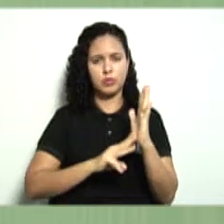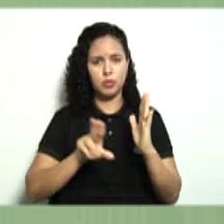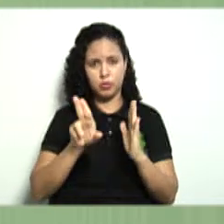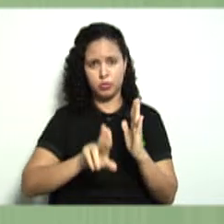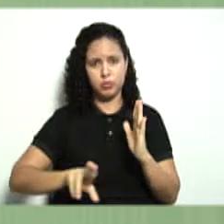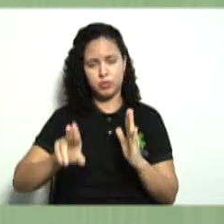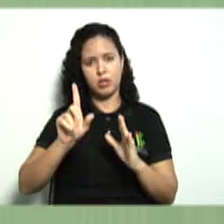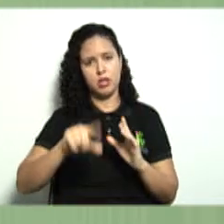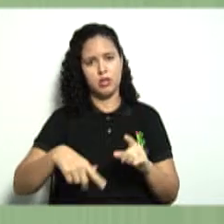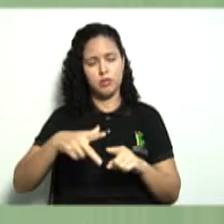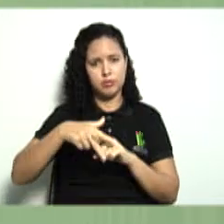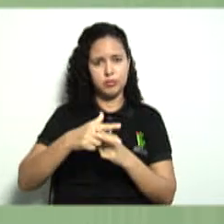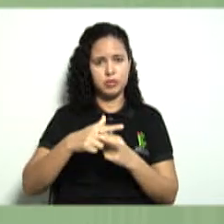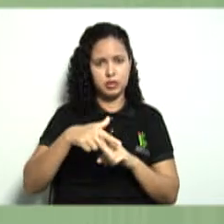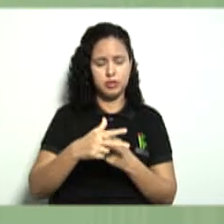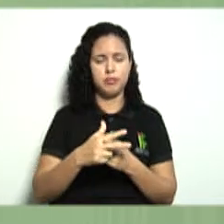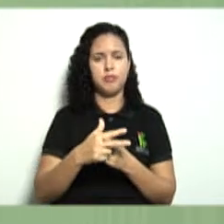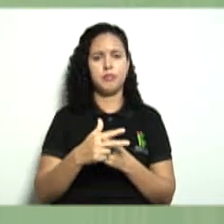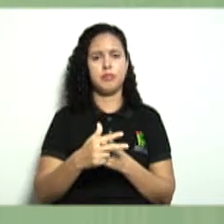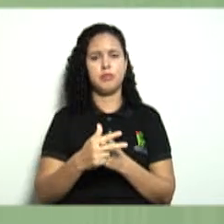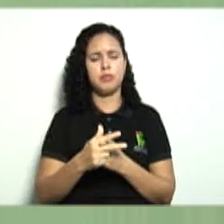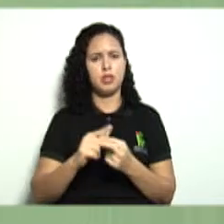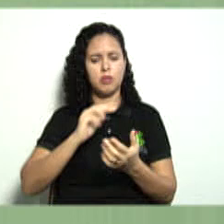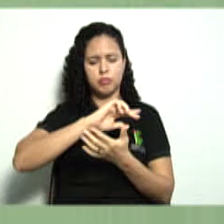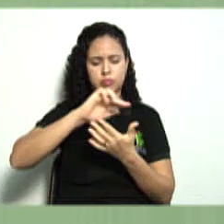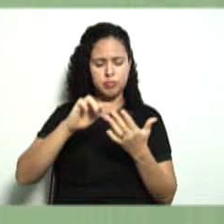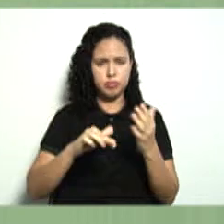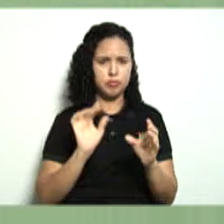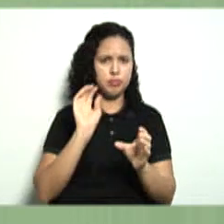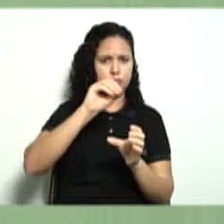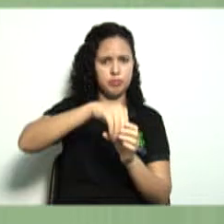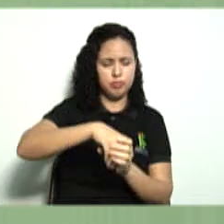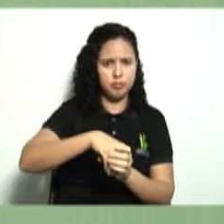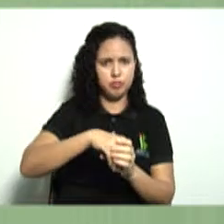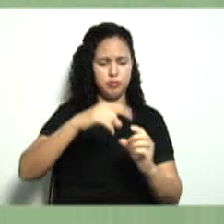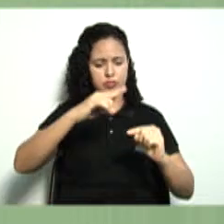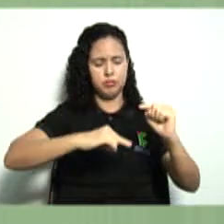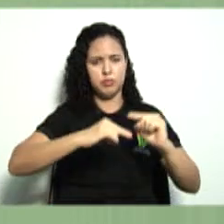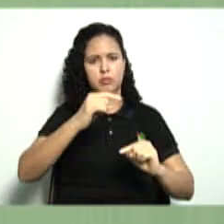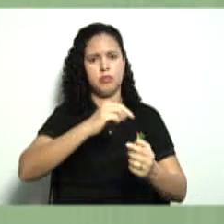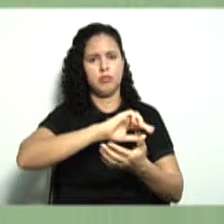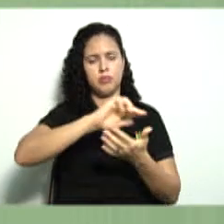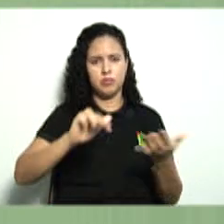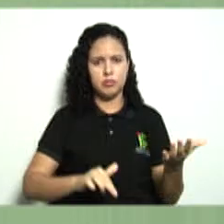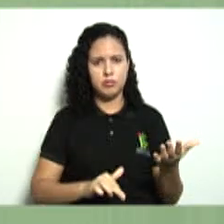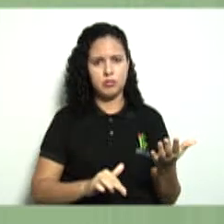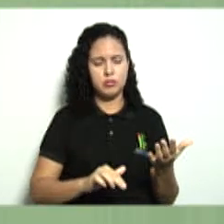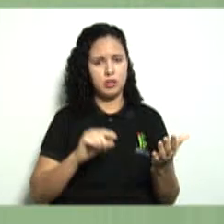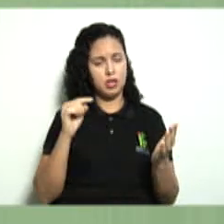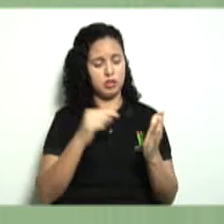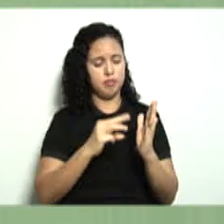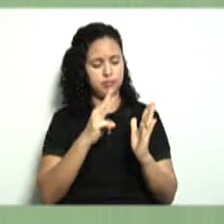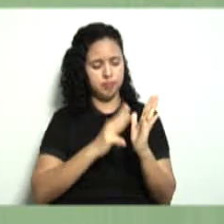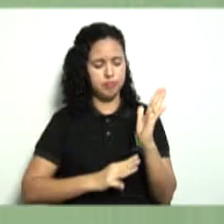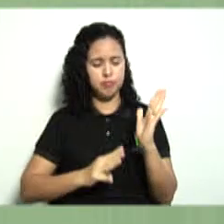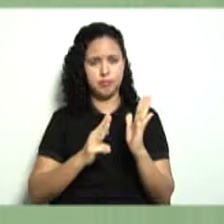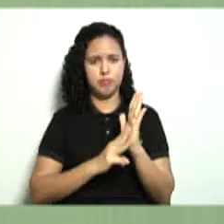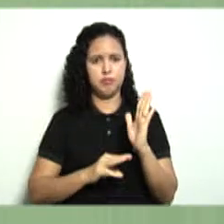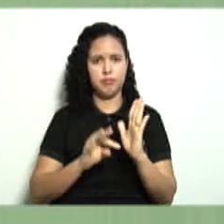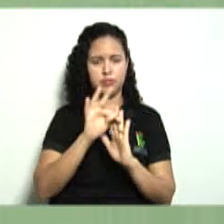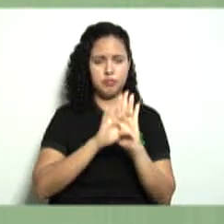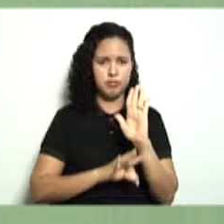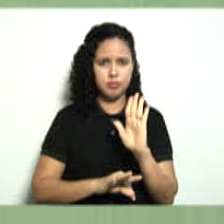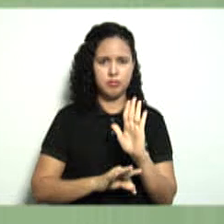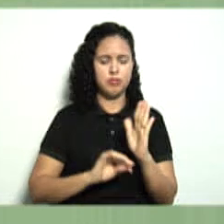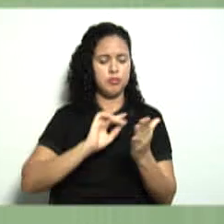de uma ferramenta repleta de recursos e funcionalidades, o que a torna apta para a elaboração